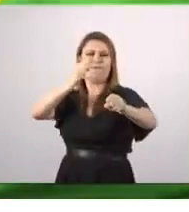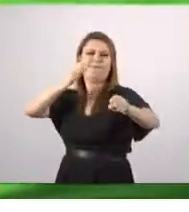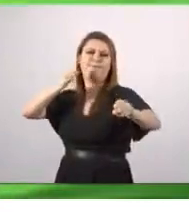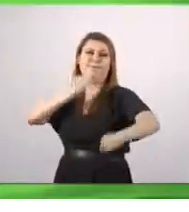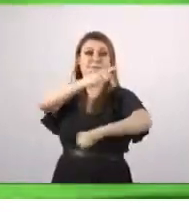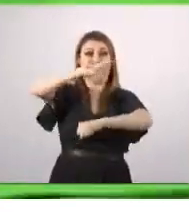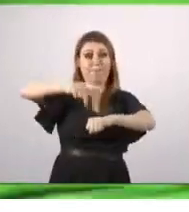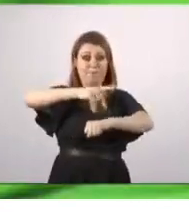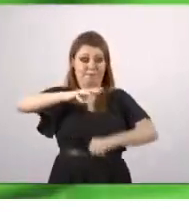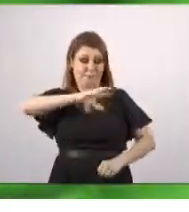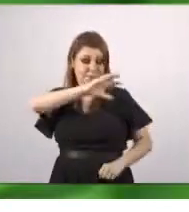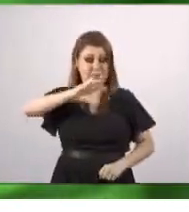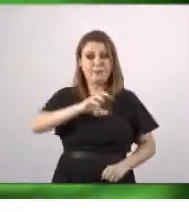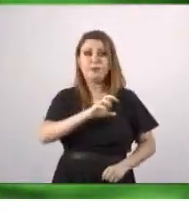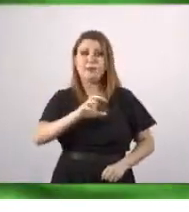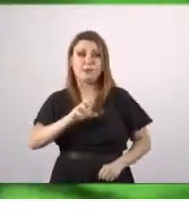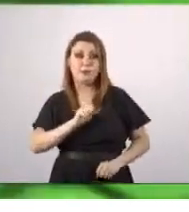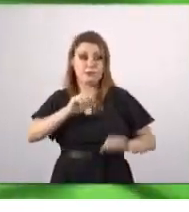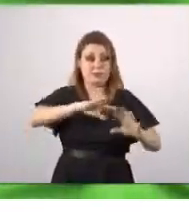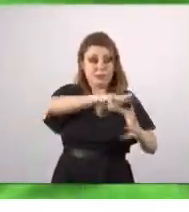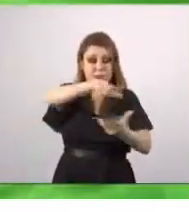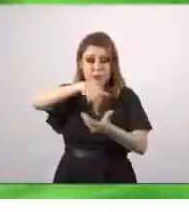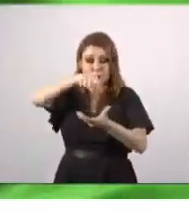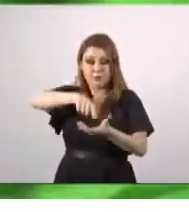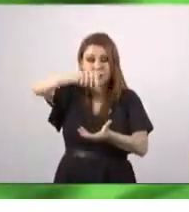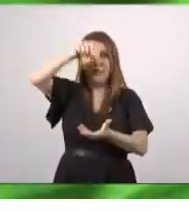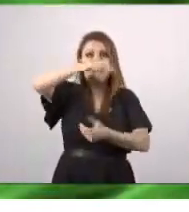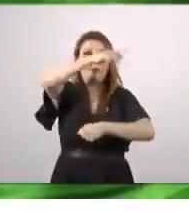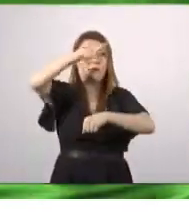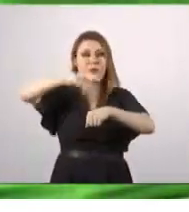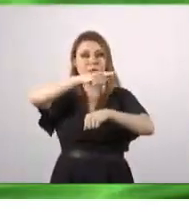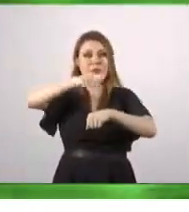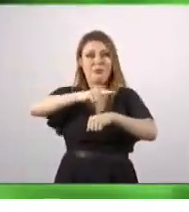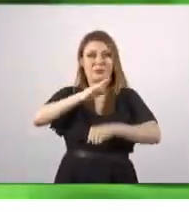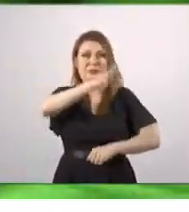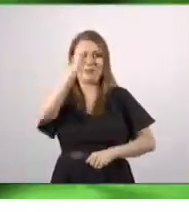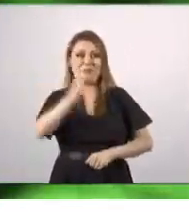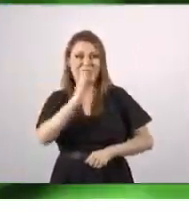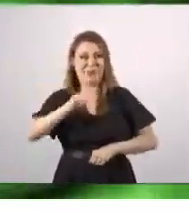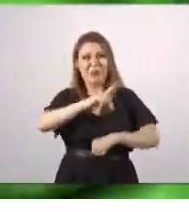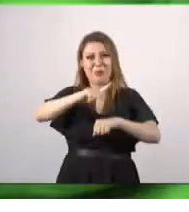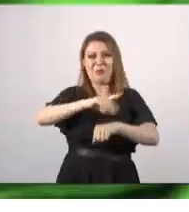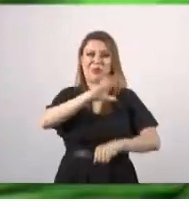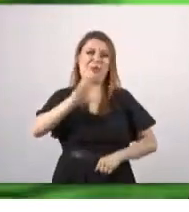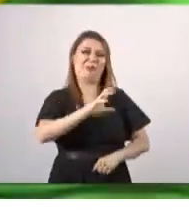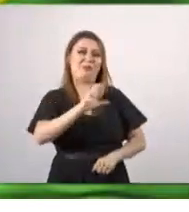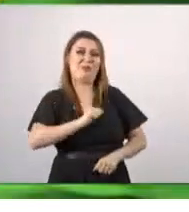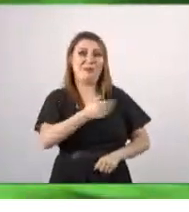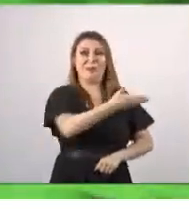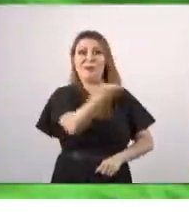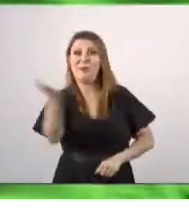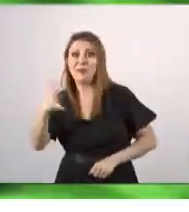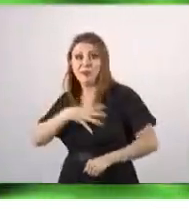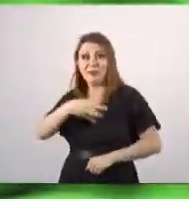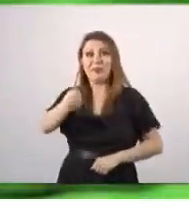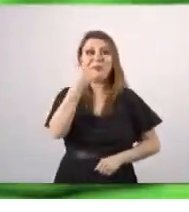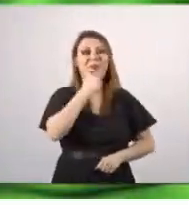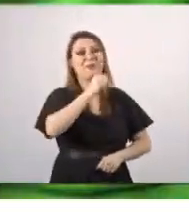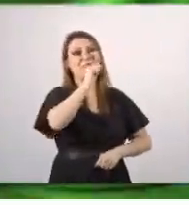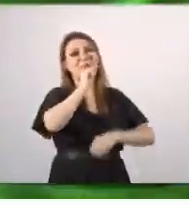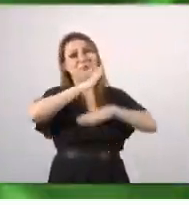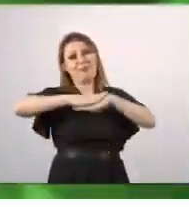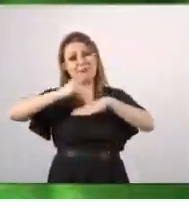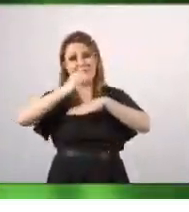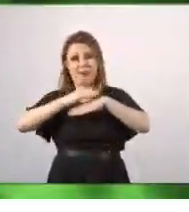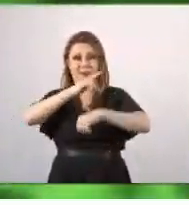essa grandeza, ó terra adorada. Entre outras vilas, tu Brasil, ó pátria amada. Dos filhos desse sol,